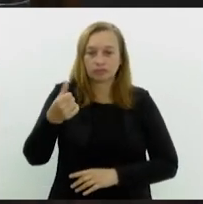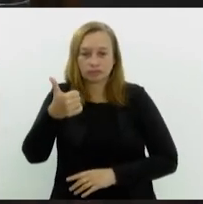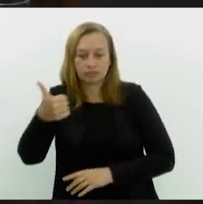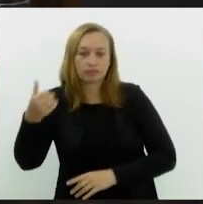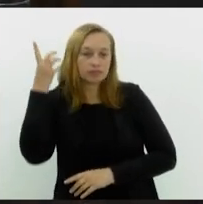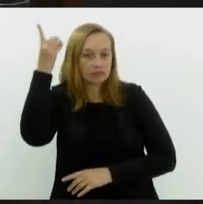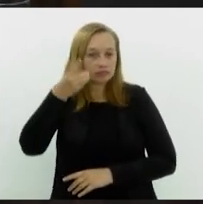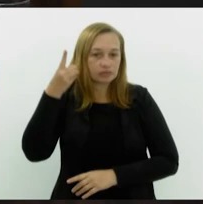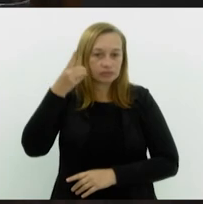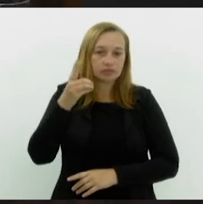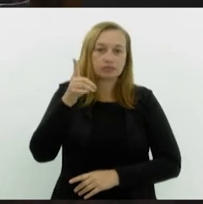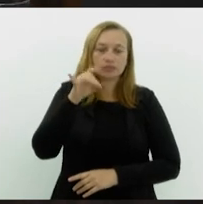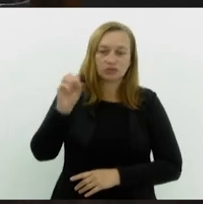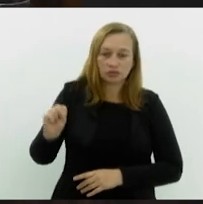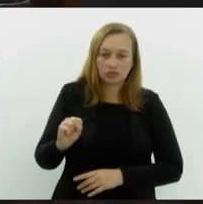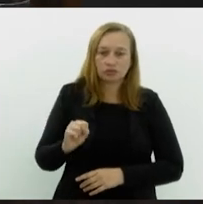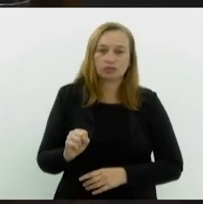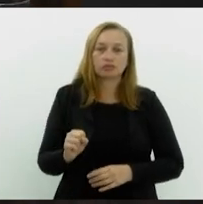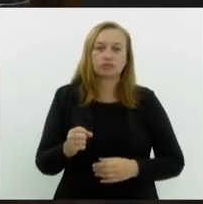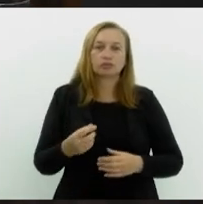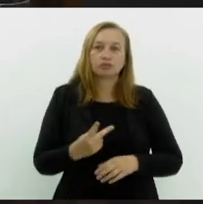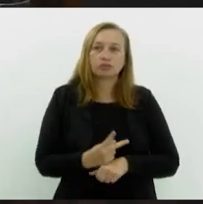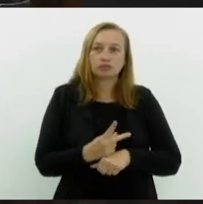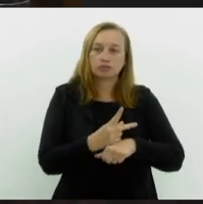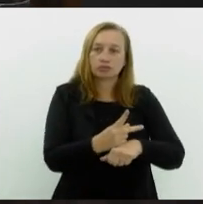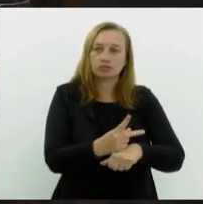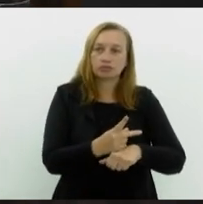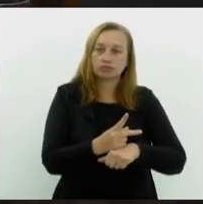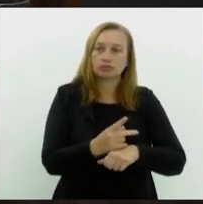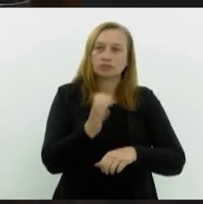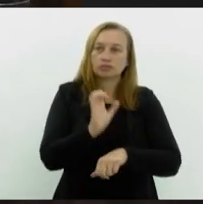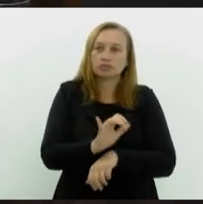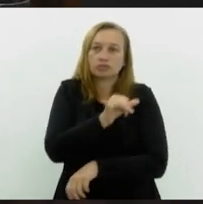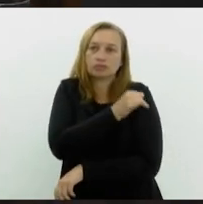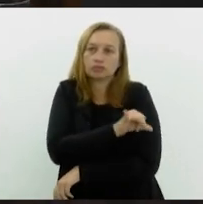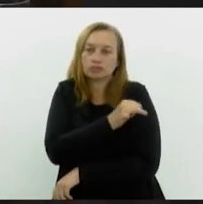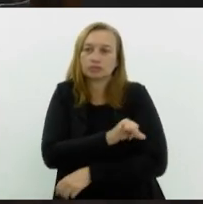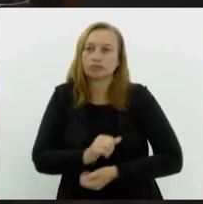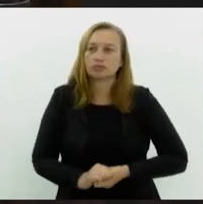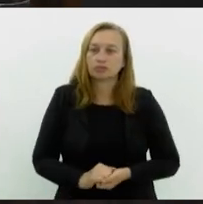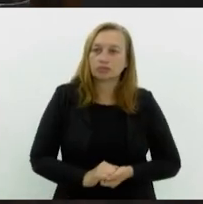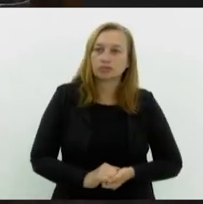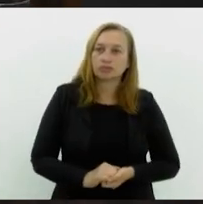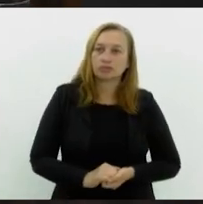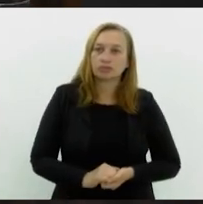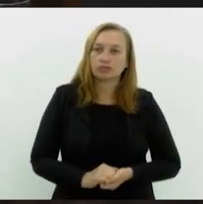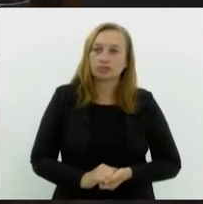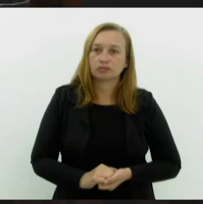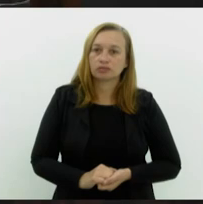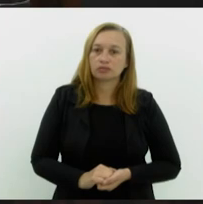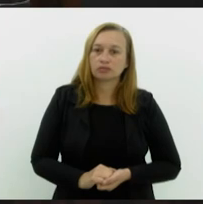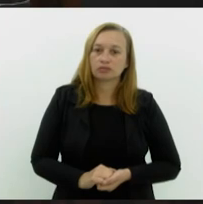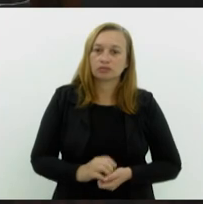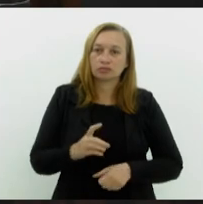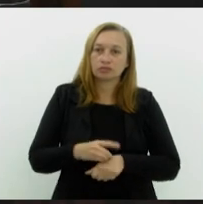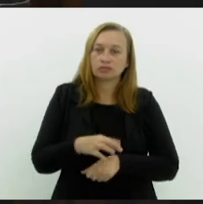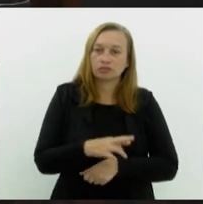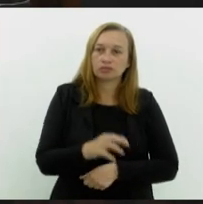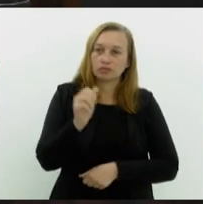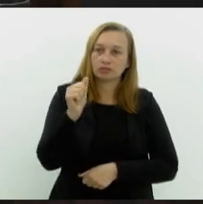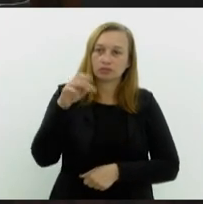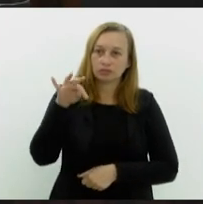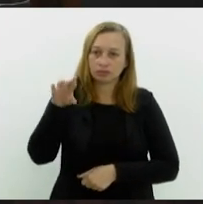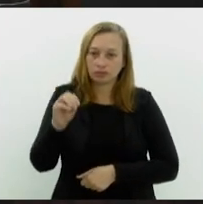autoria do deputado Dionísio Lins, que concede o título benemérito do Estado do Rio de Janeiro ao excelentíssimo senhor doutor Antônio Augusto